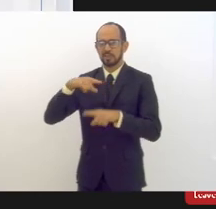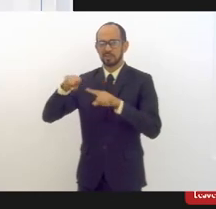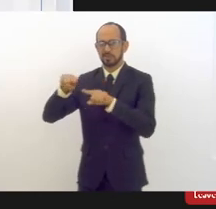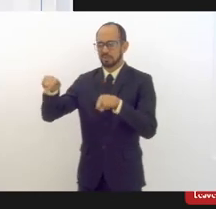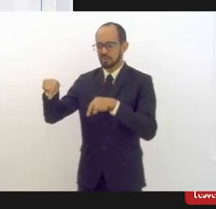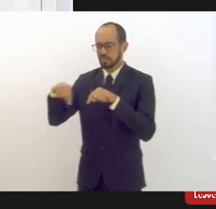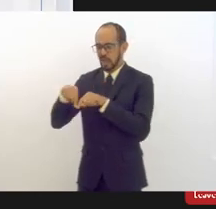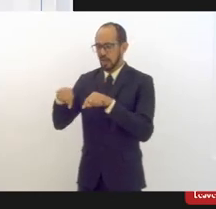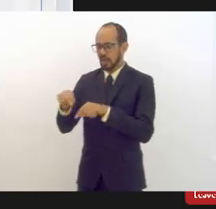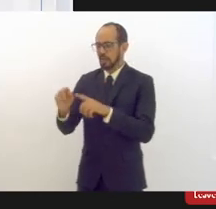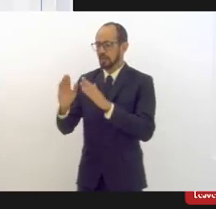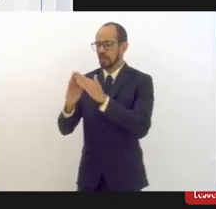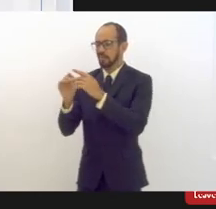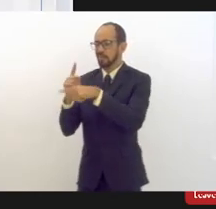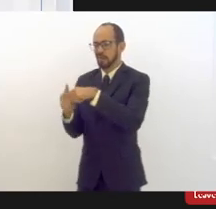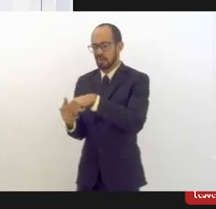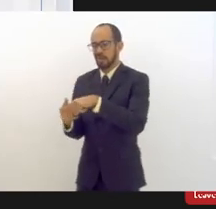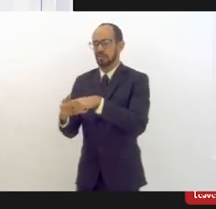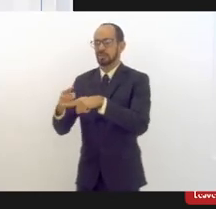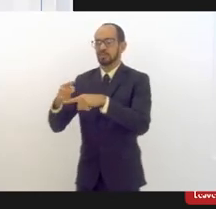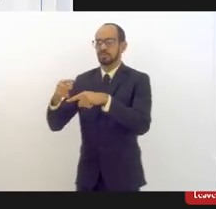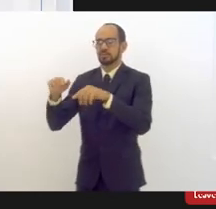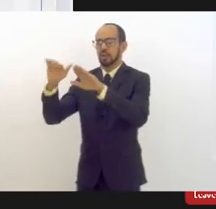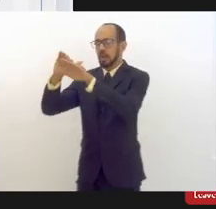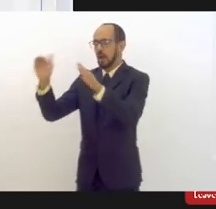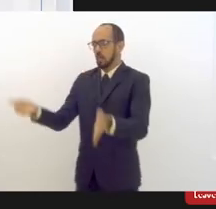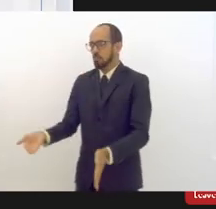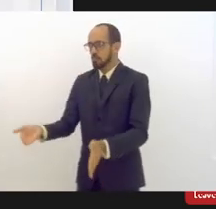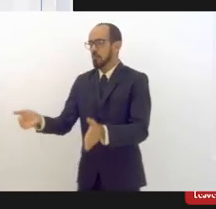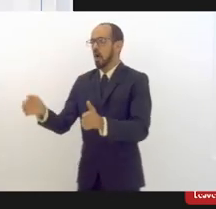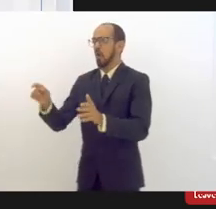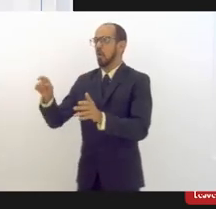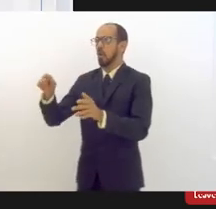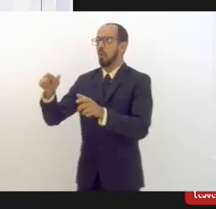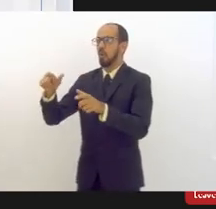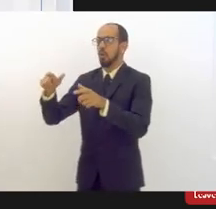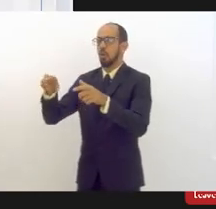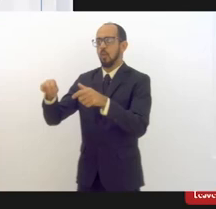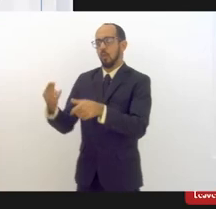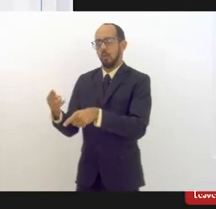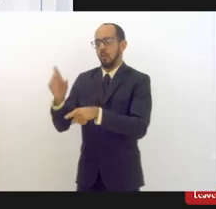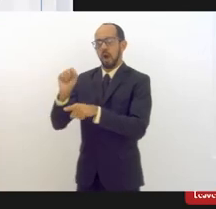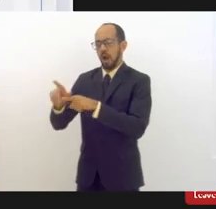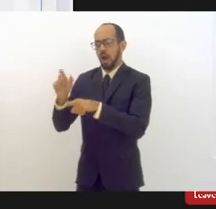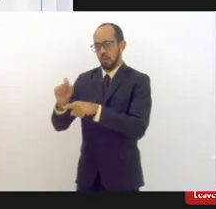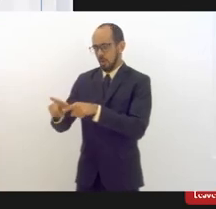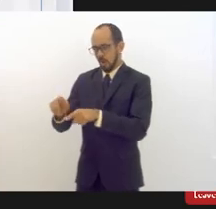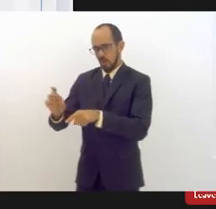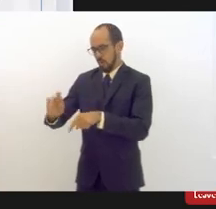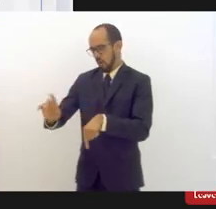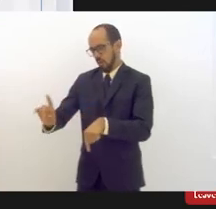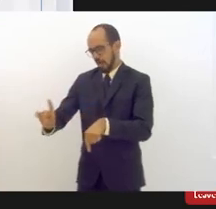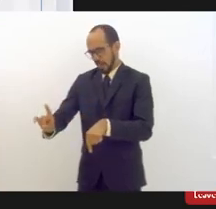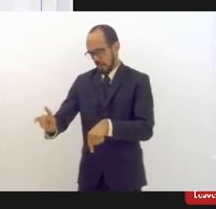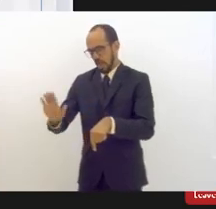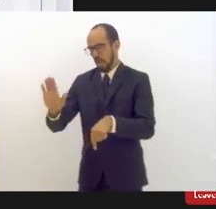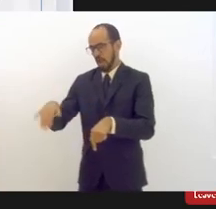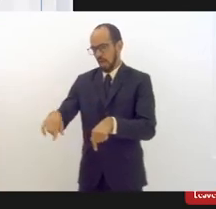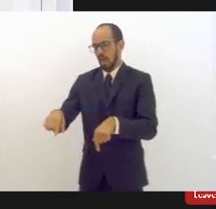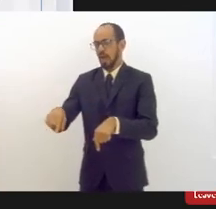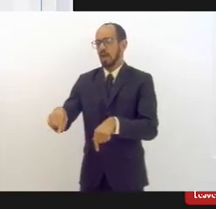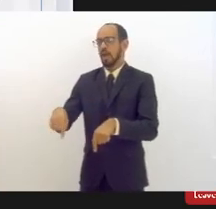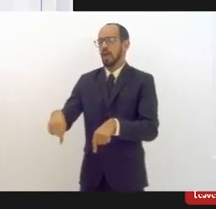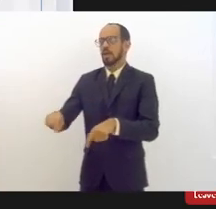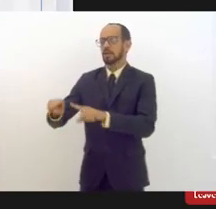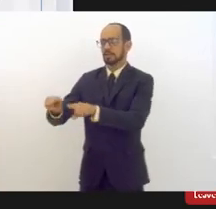da igreja, em galpões, ou em aluguel em outro espaço. São salas mesmo